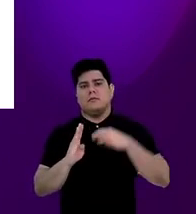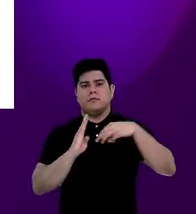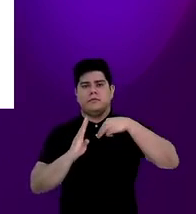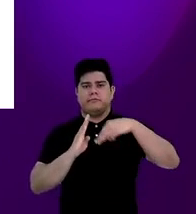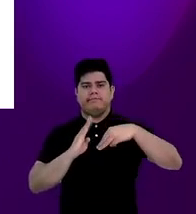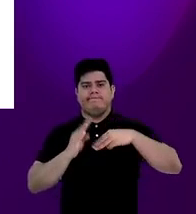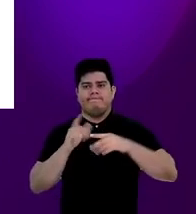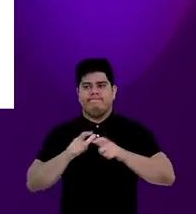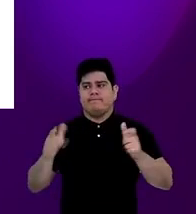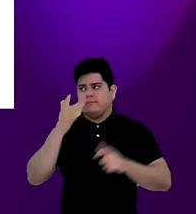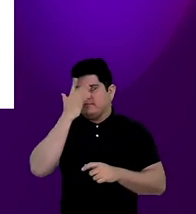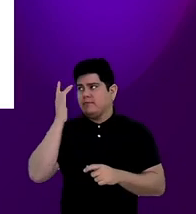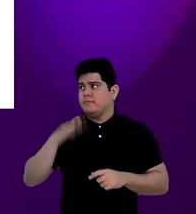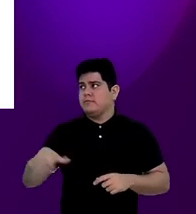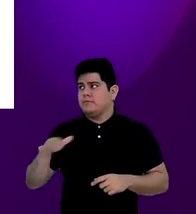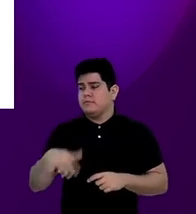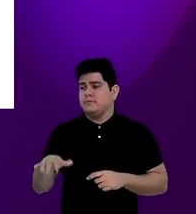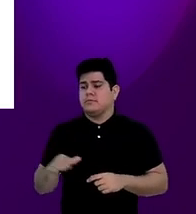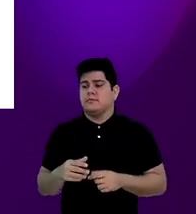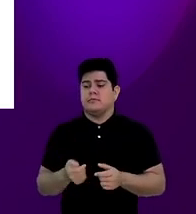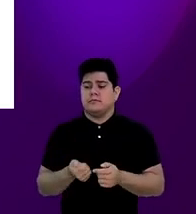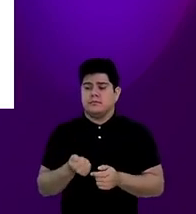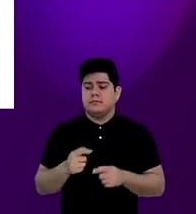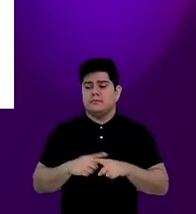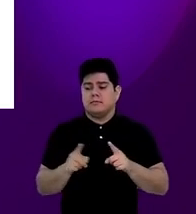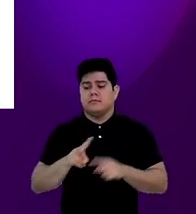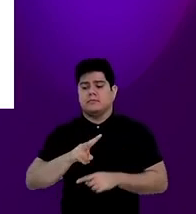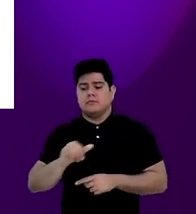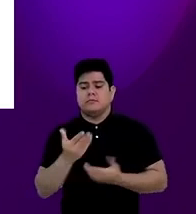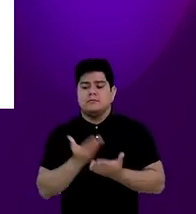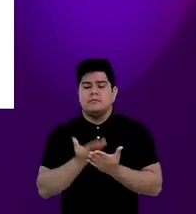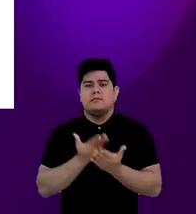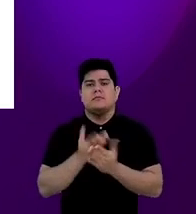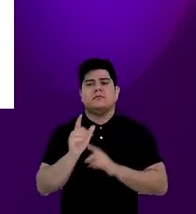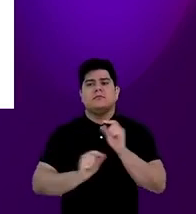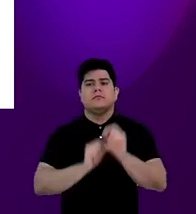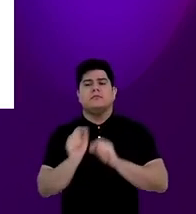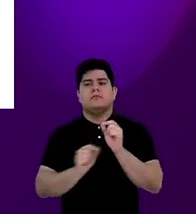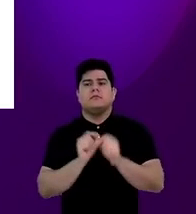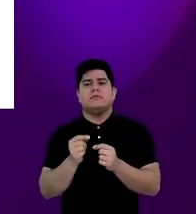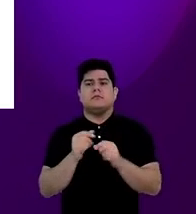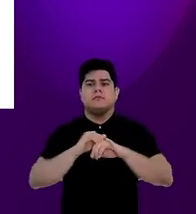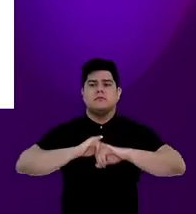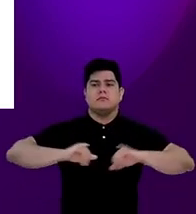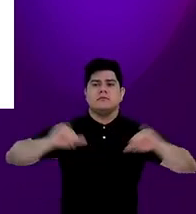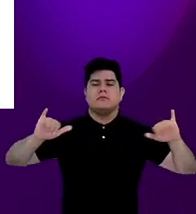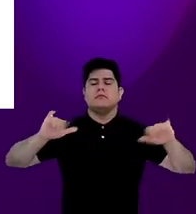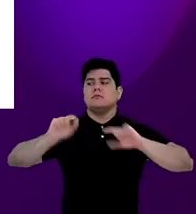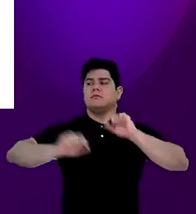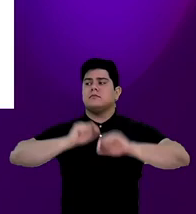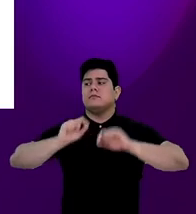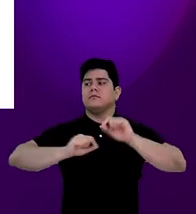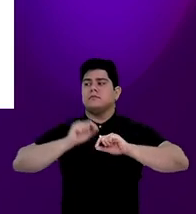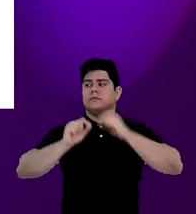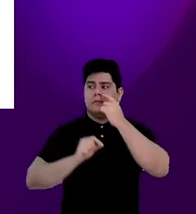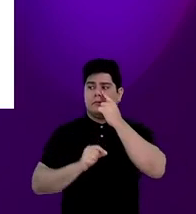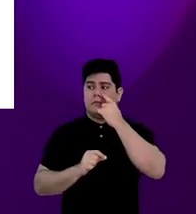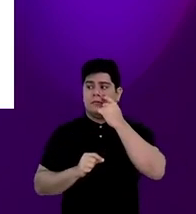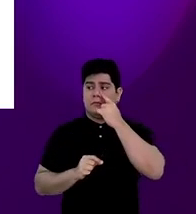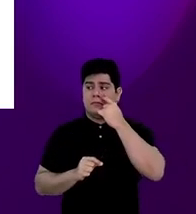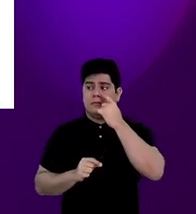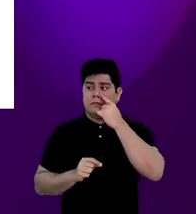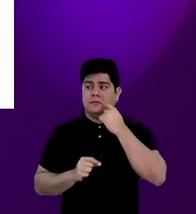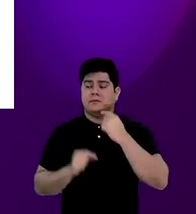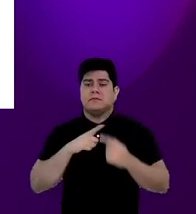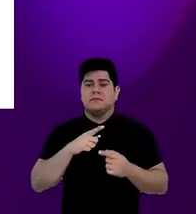E a gente deve, em breve, ver esses resultados, que foram recentemente anunciados num press release, do KarMMa-3,